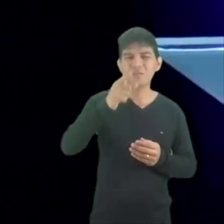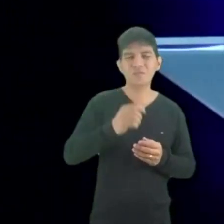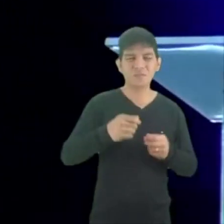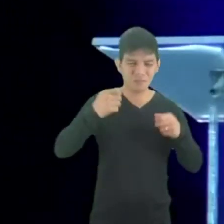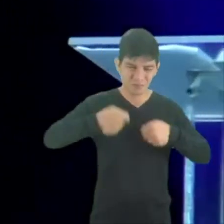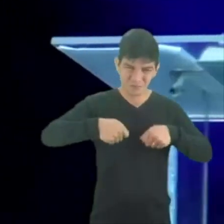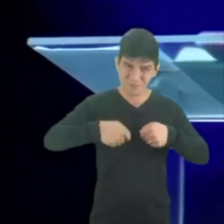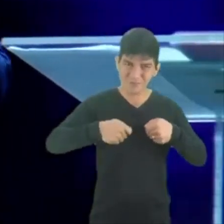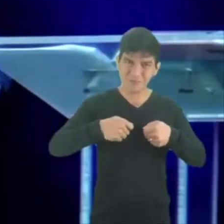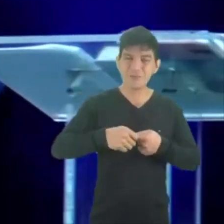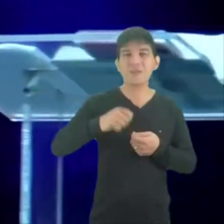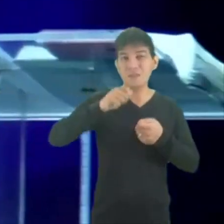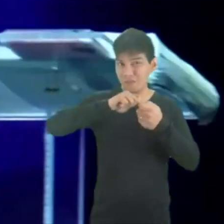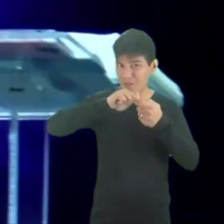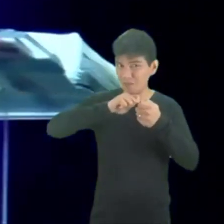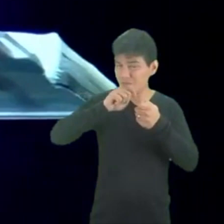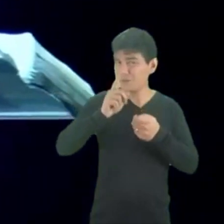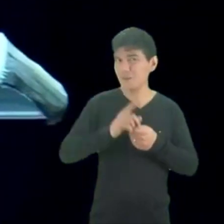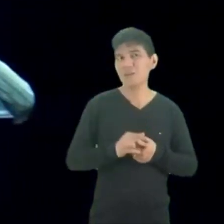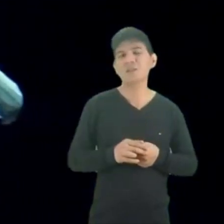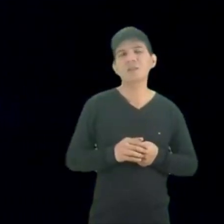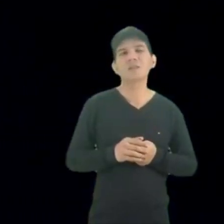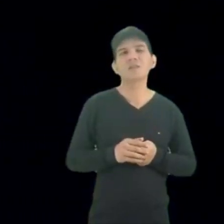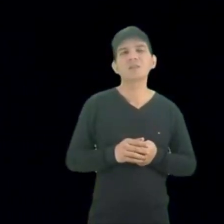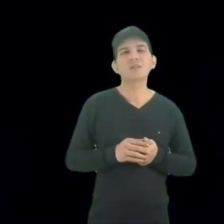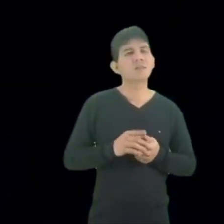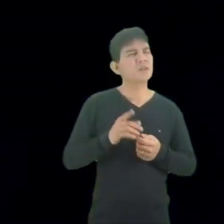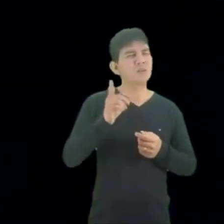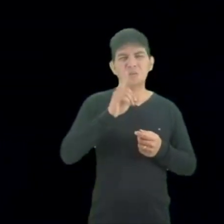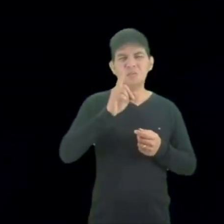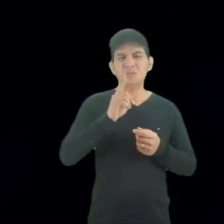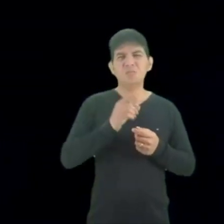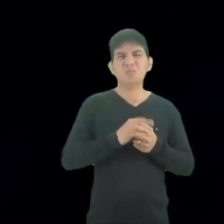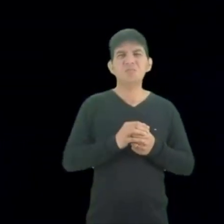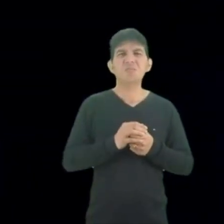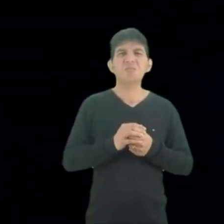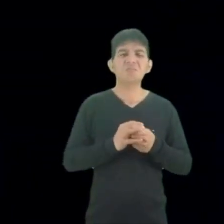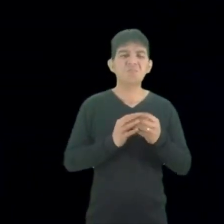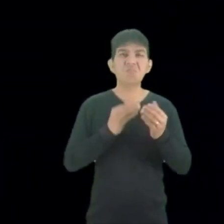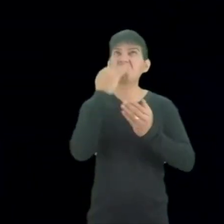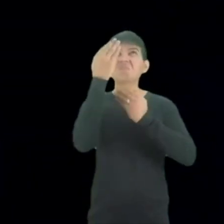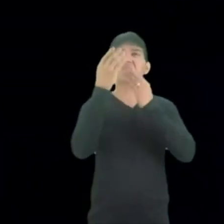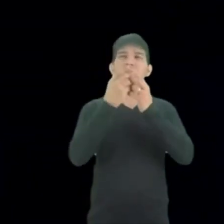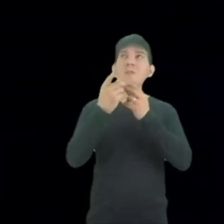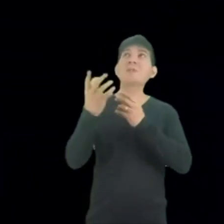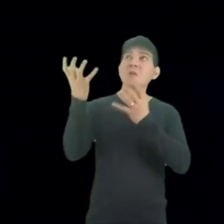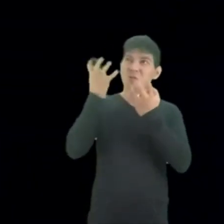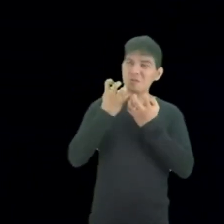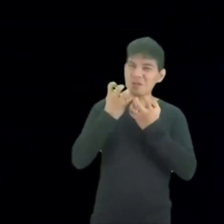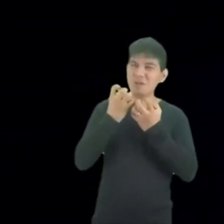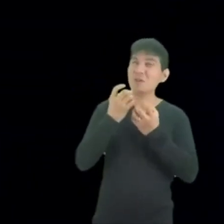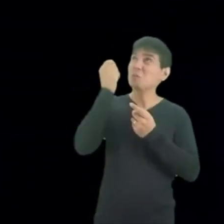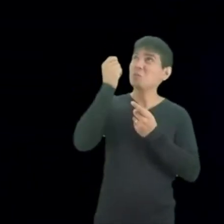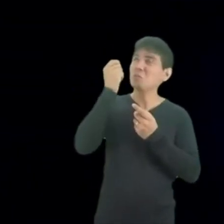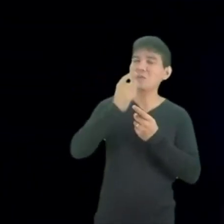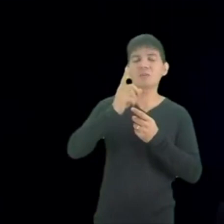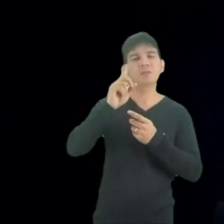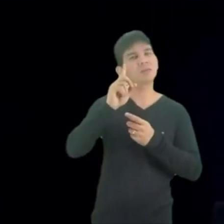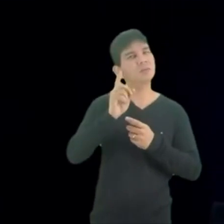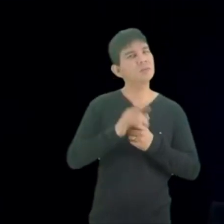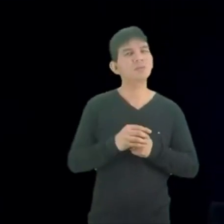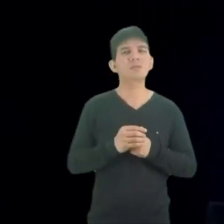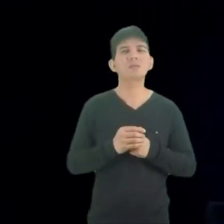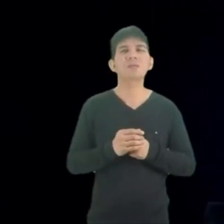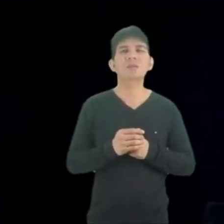Então, não adianta você barganhar mentalmente com Deus, Ele não vai se deixar levar. Ao mesmo tempo, Deus, ele não é um